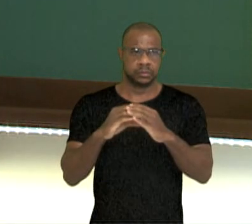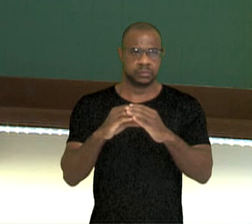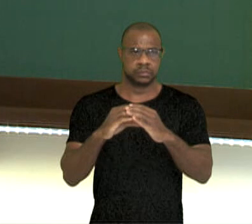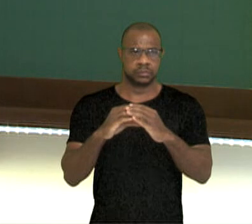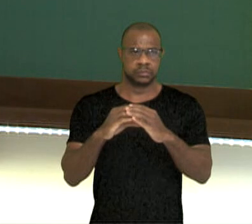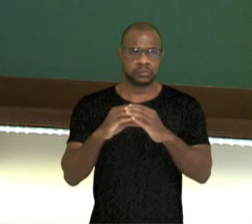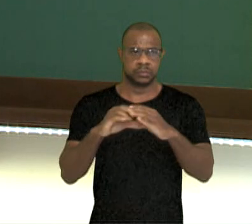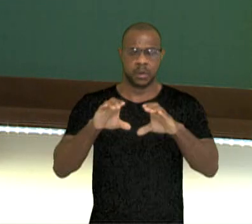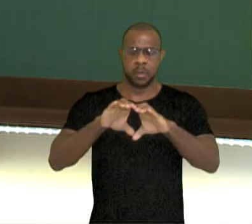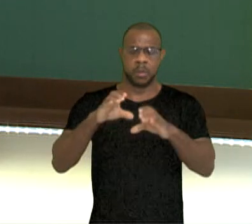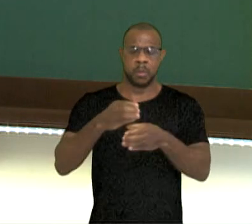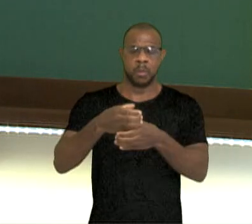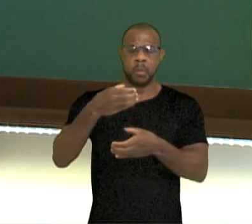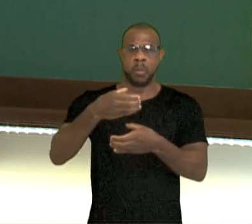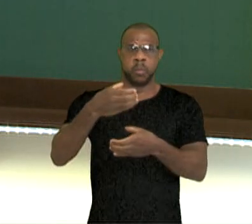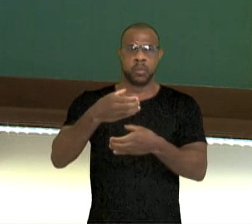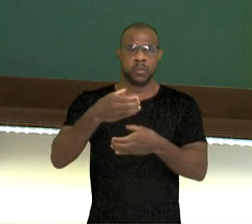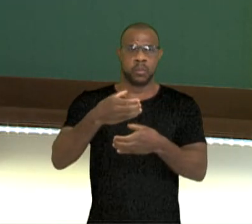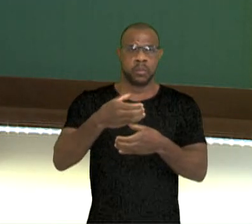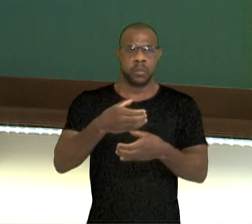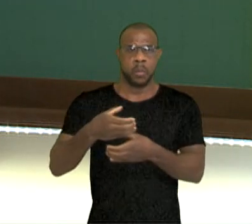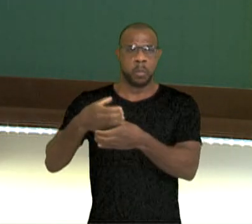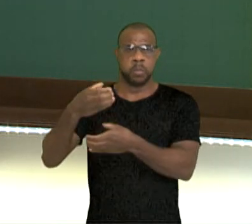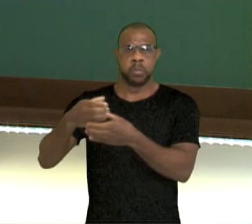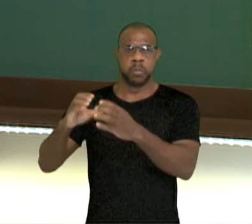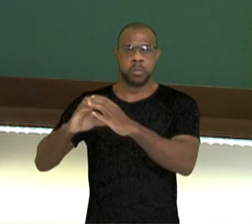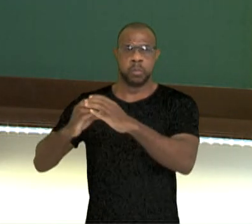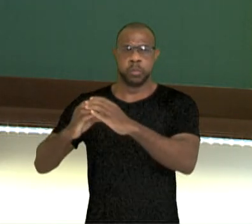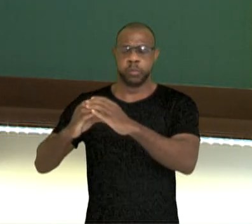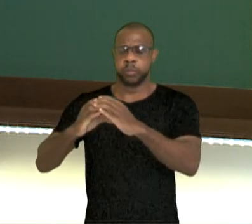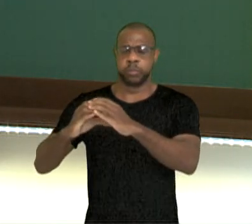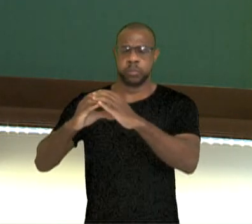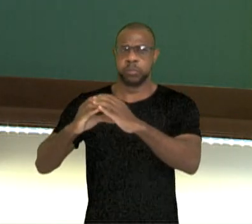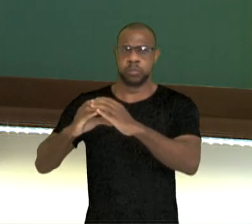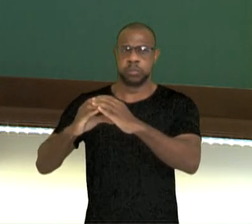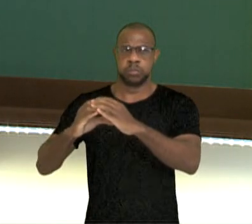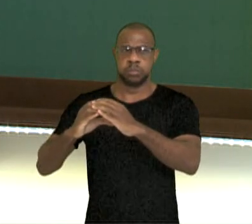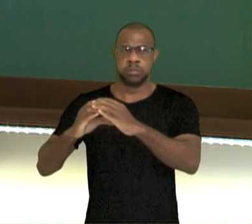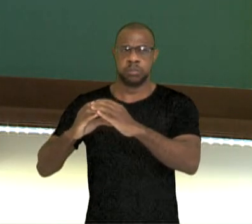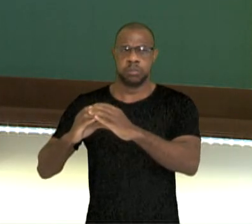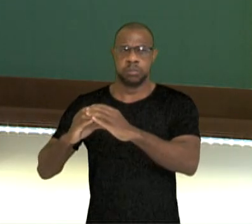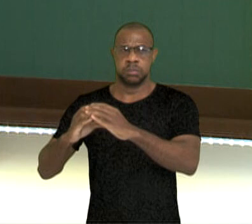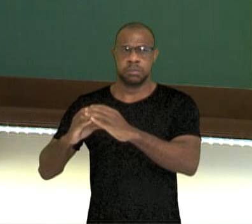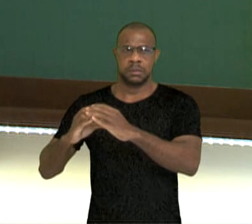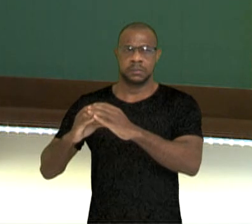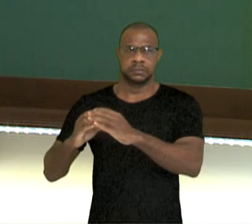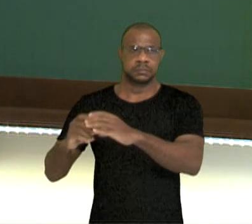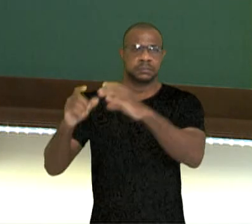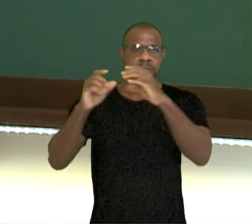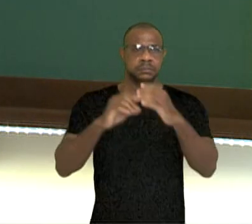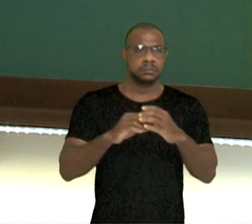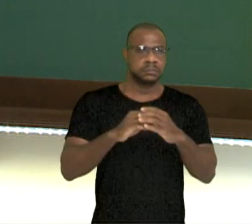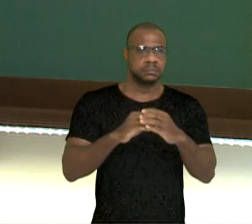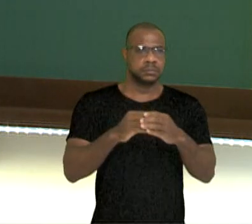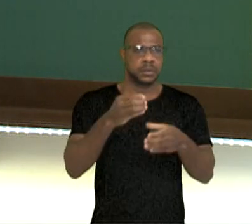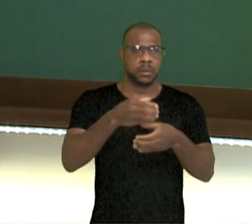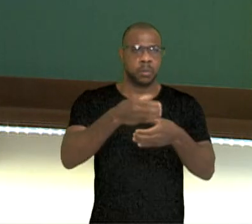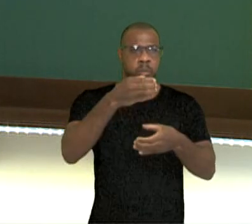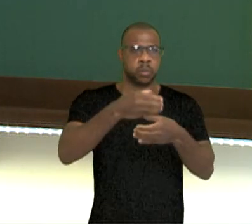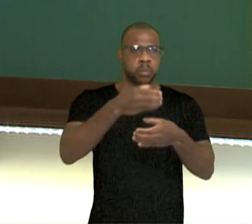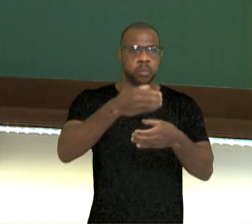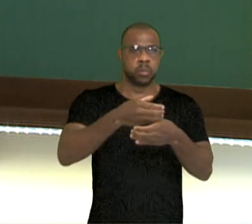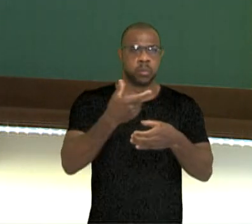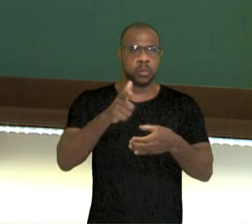o cilindro. Esse aqui é outro corpo redondo, a esfera. Esse aqui é outro corpo redondo, que é o cone.